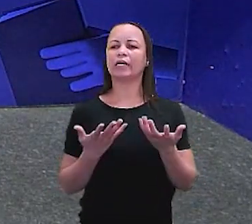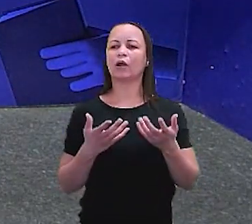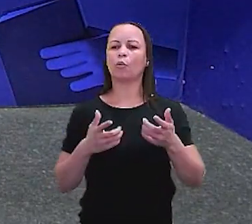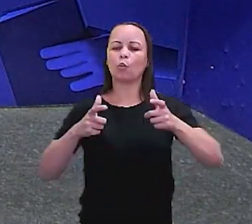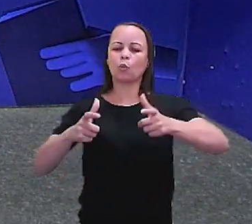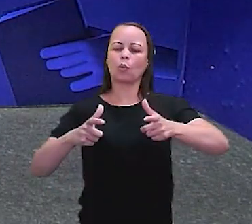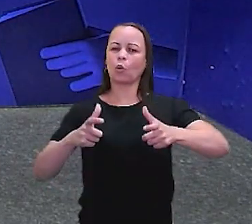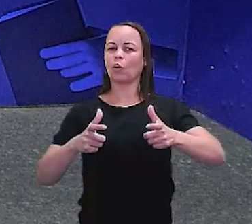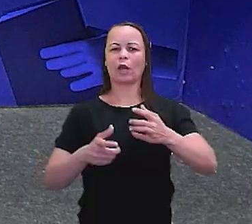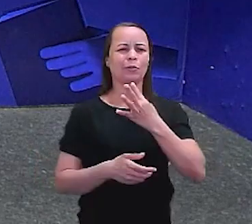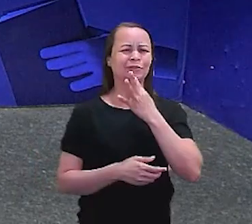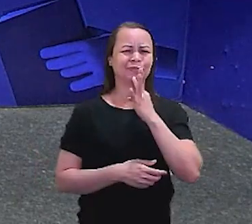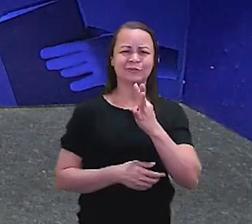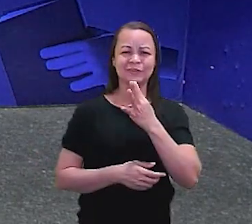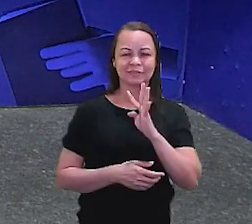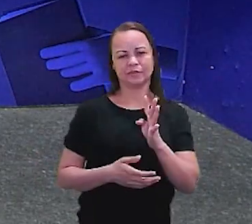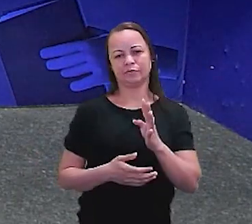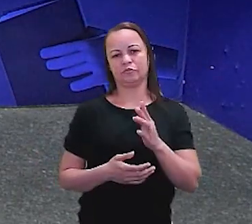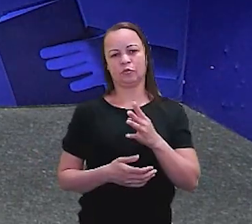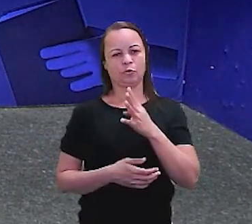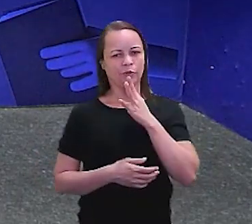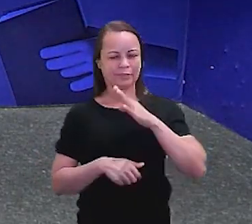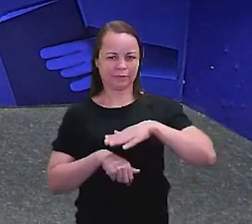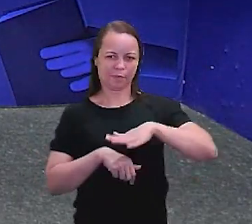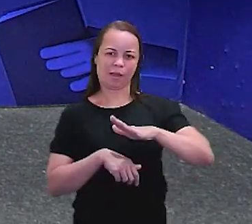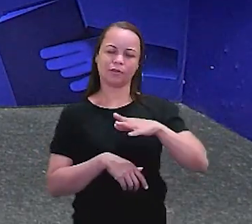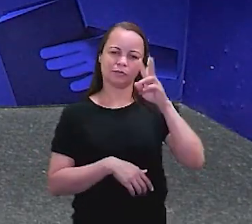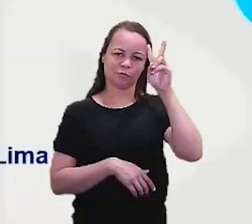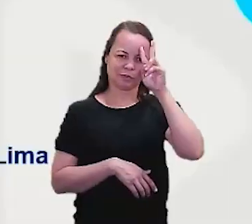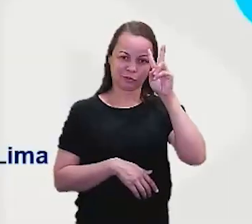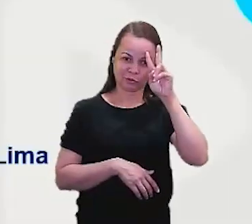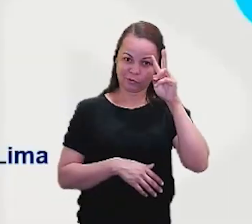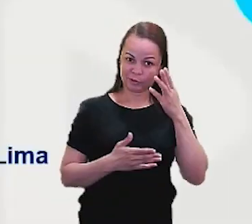desconhecida. Vamos conhecer um pouquinho sobre essa história?